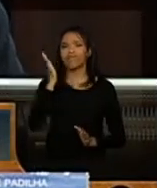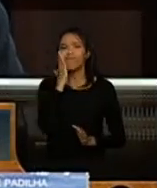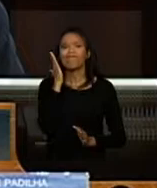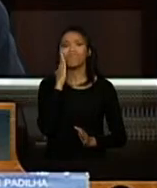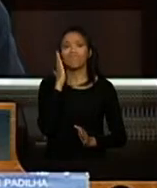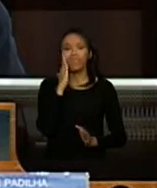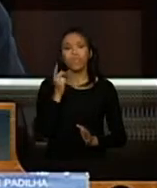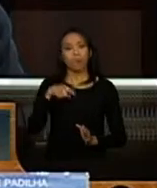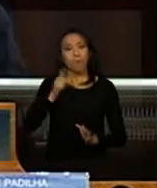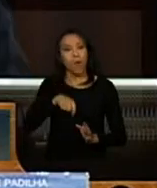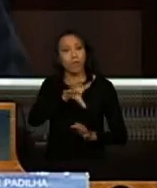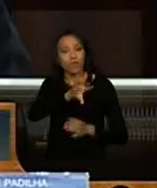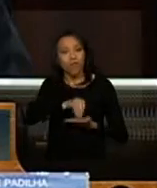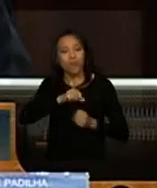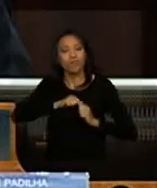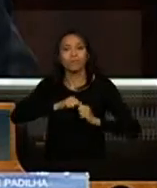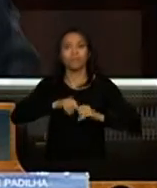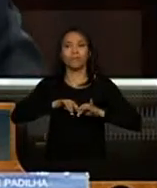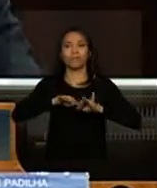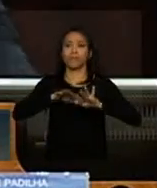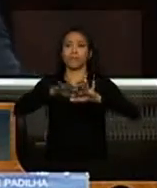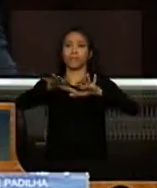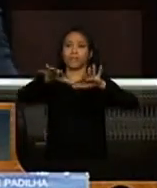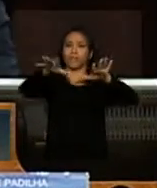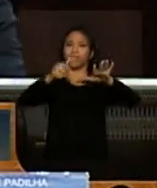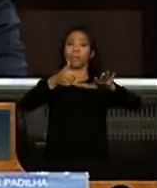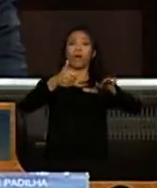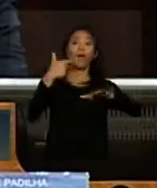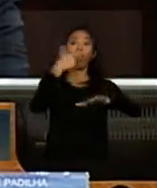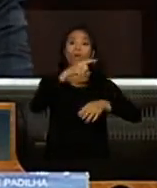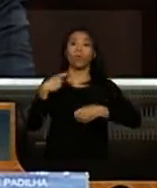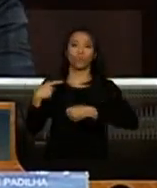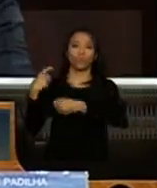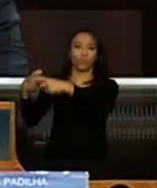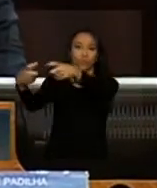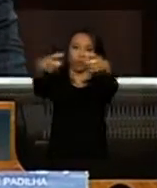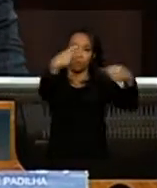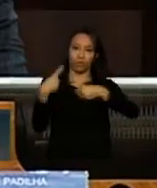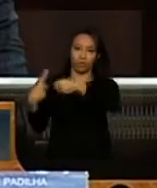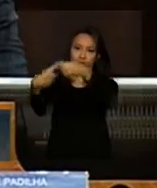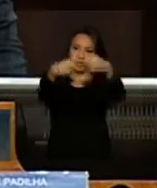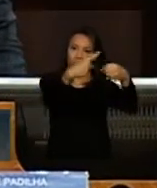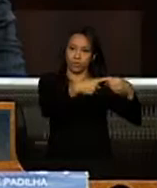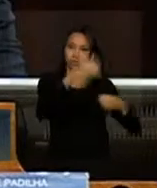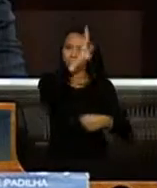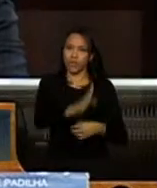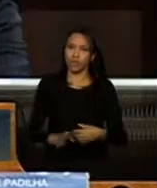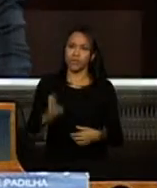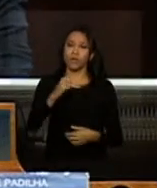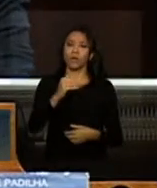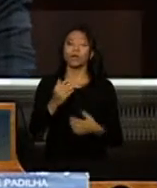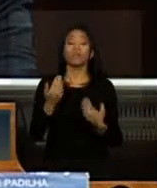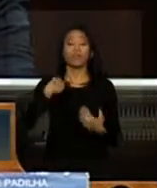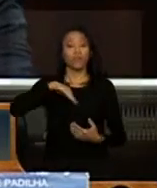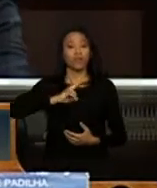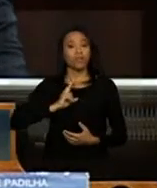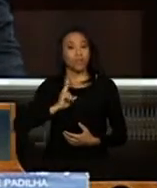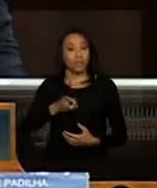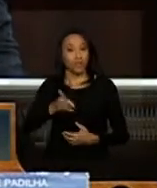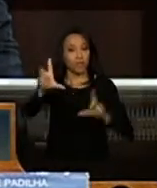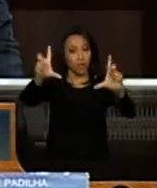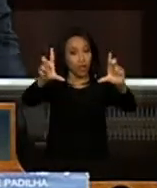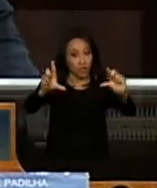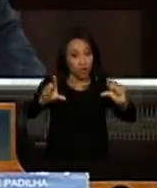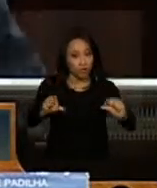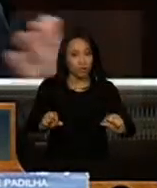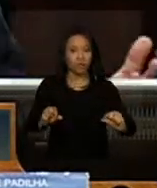aquilo que teve impacto positivo para regiões do país onde essa taxa de redução não foi tão importante ou ainda nós precisamos reduzir muito